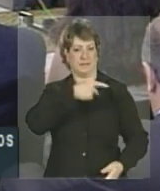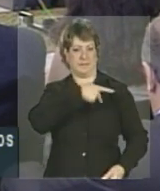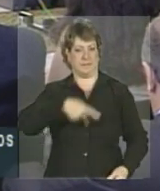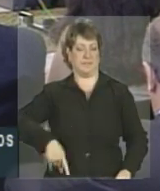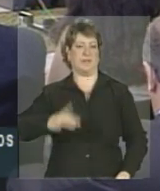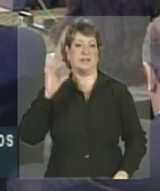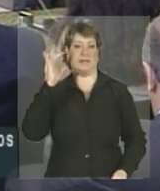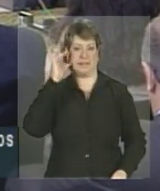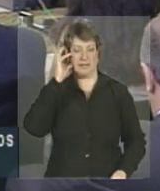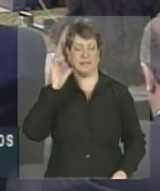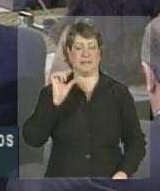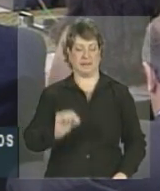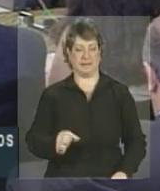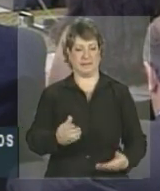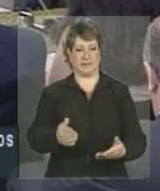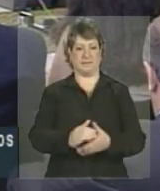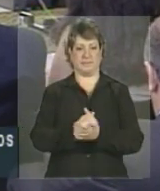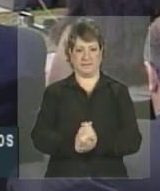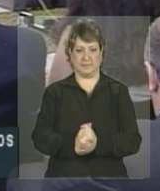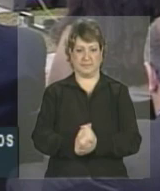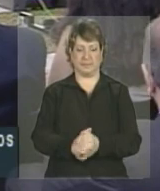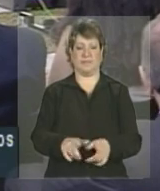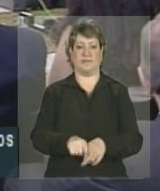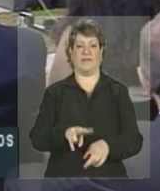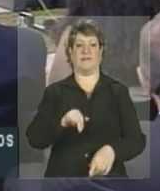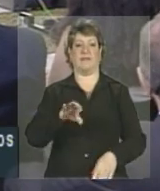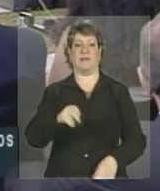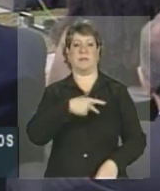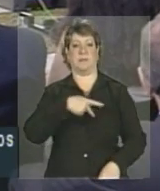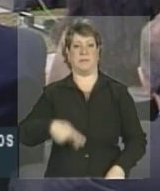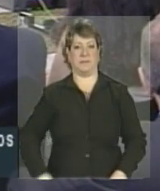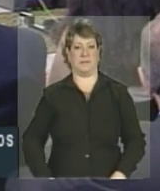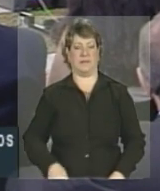República, Dilma Rousseff, também o vice-presidente